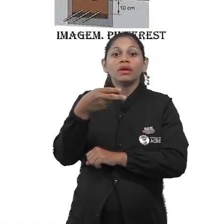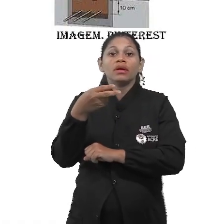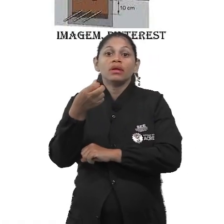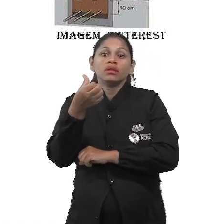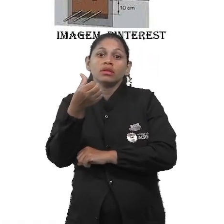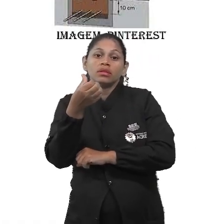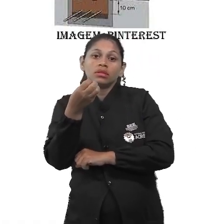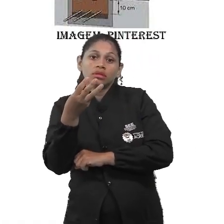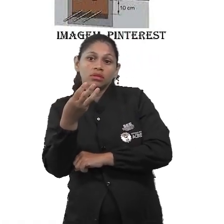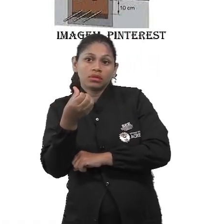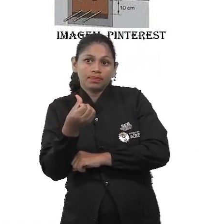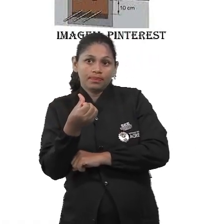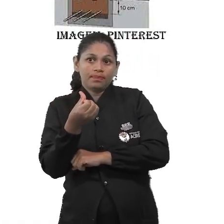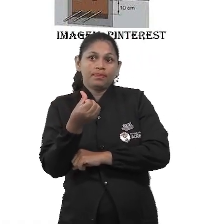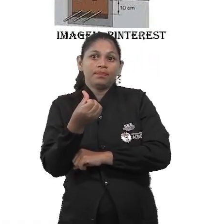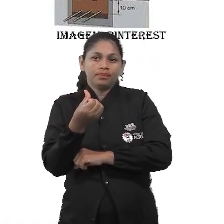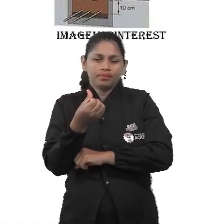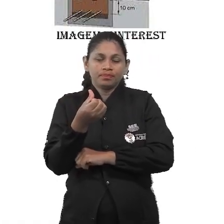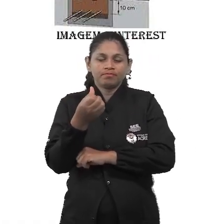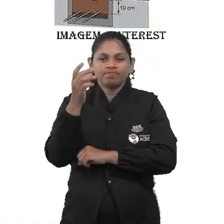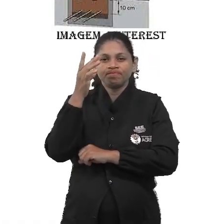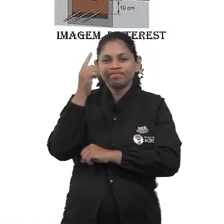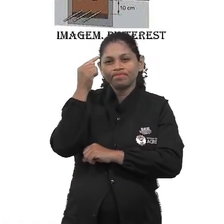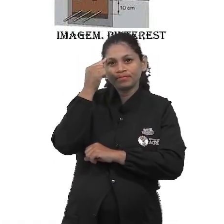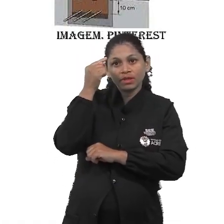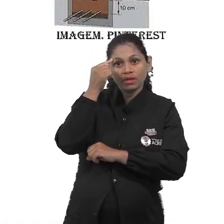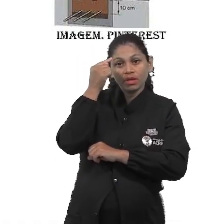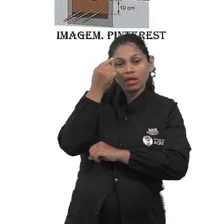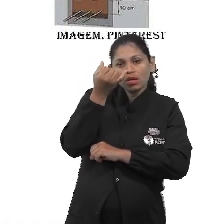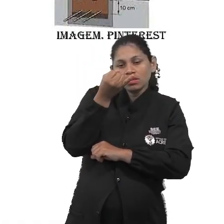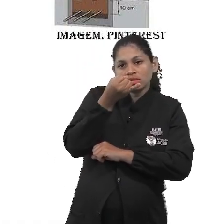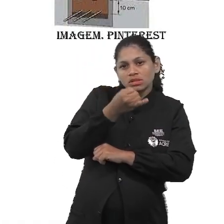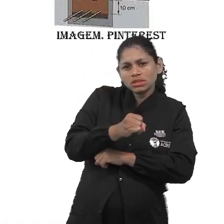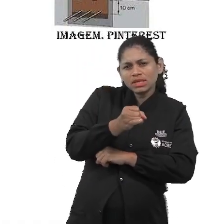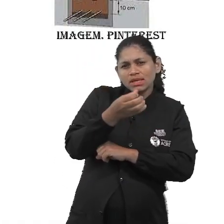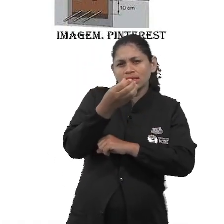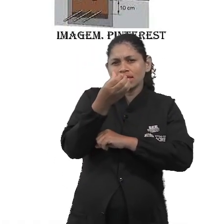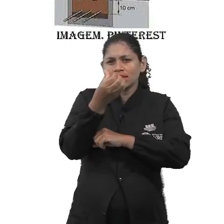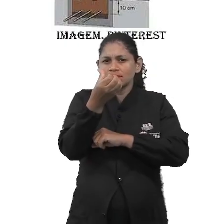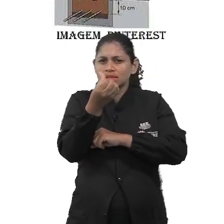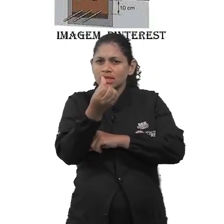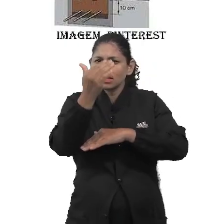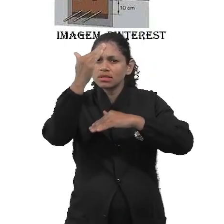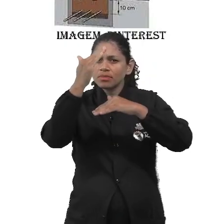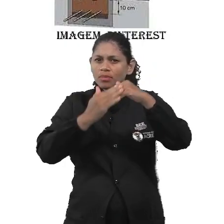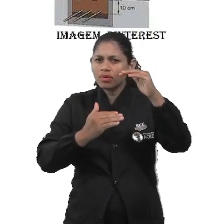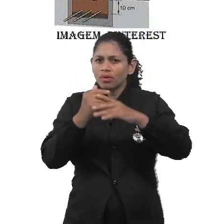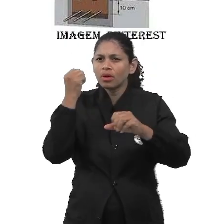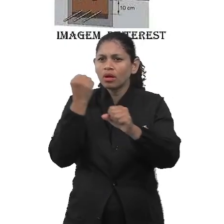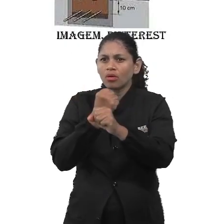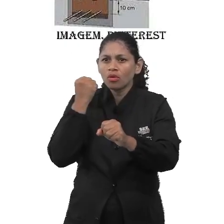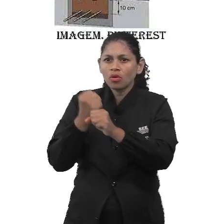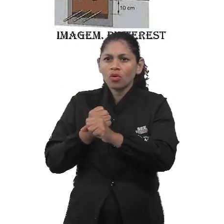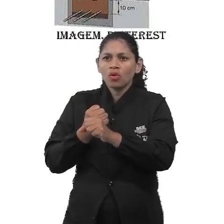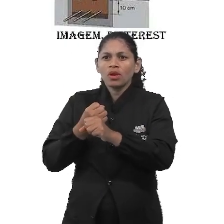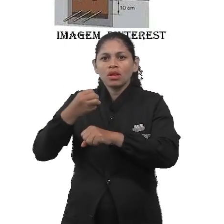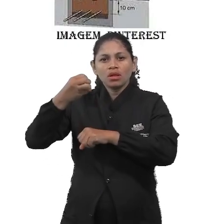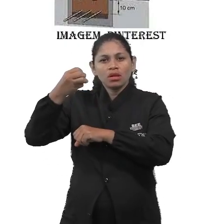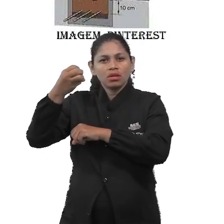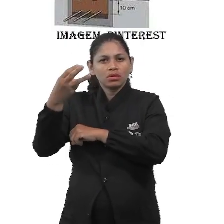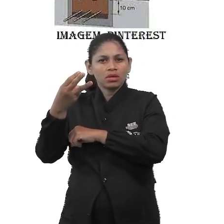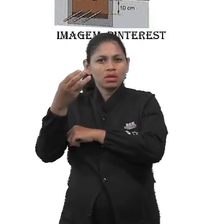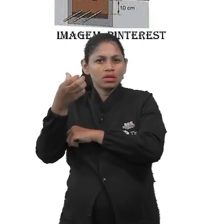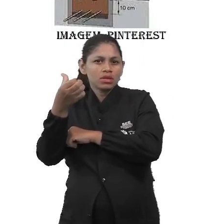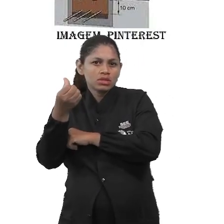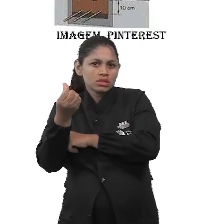Ó. Imagina agora, se 3 pedreiros construíram 36 metros de muro, 5 pedreiros vão construir mais ou menos metro.